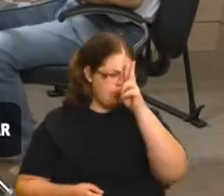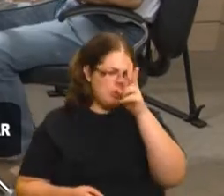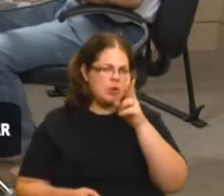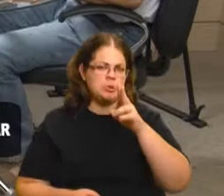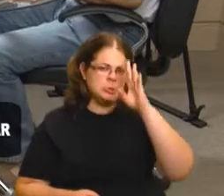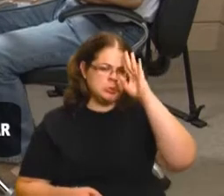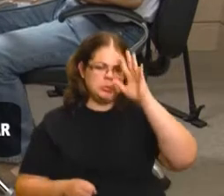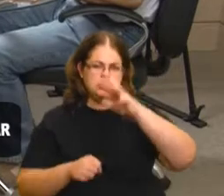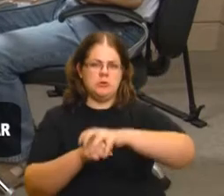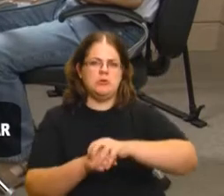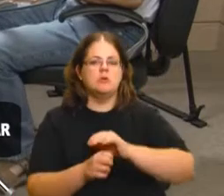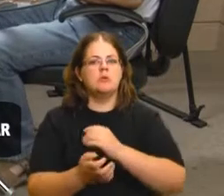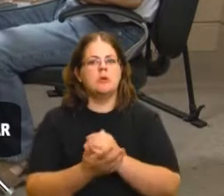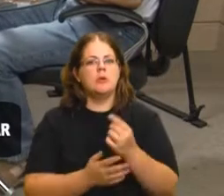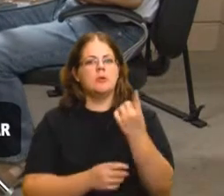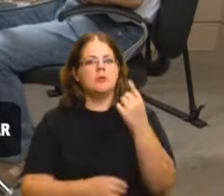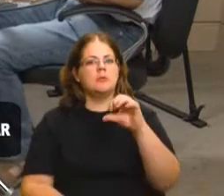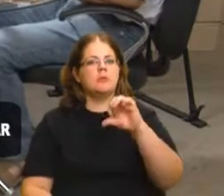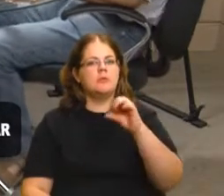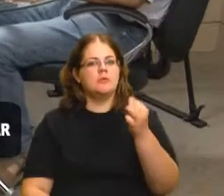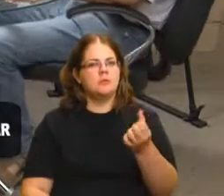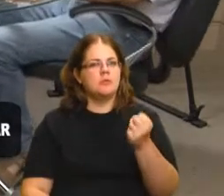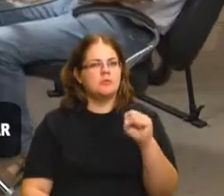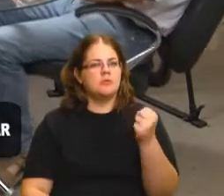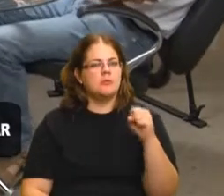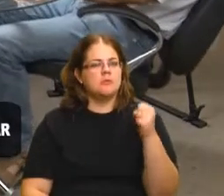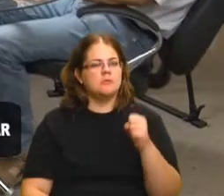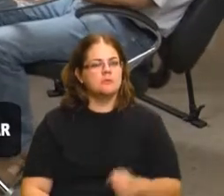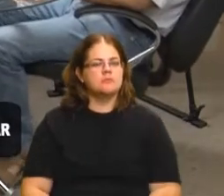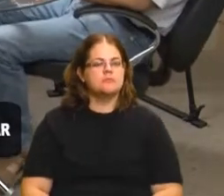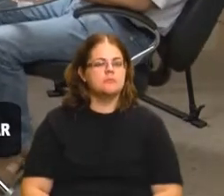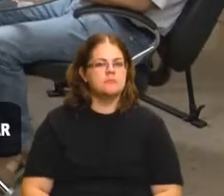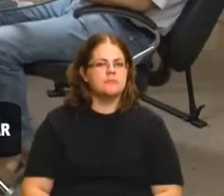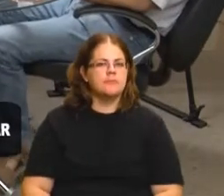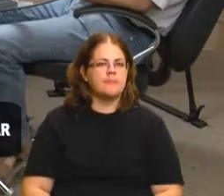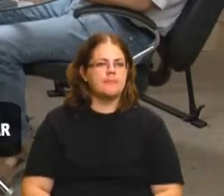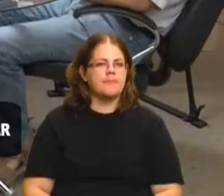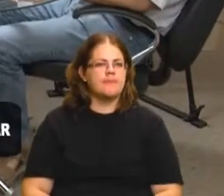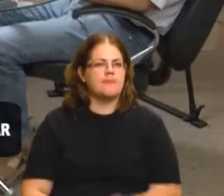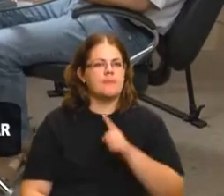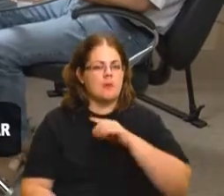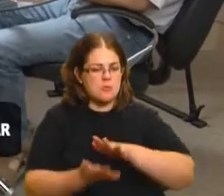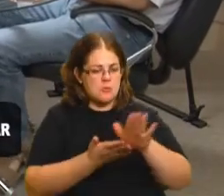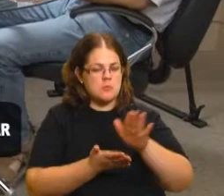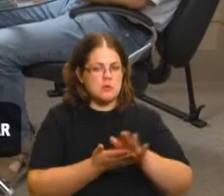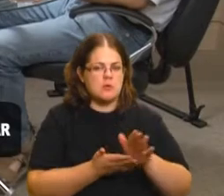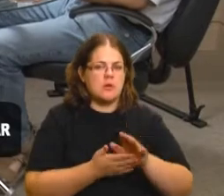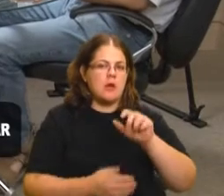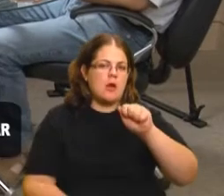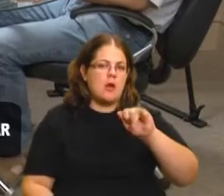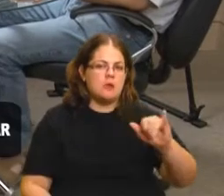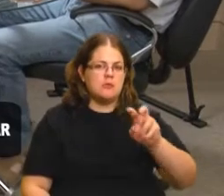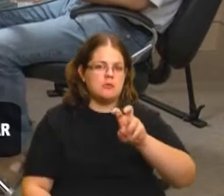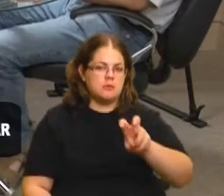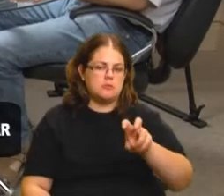em 68. Começa em 68. E com a publicação do ato institucional número